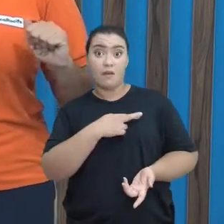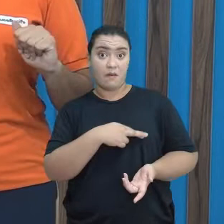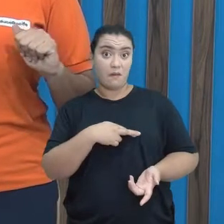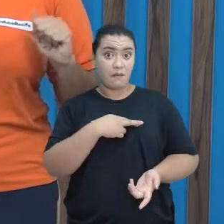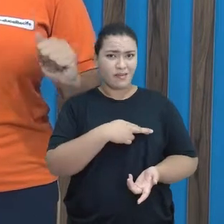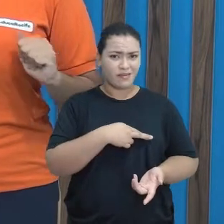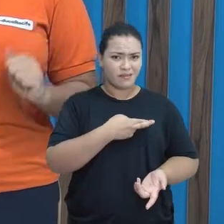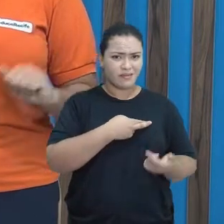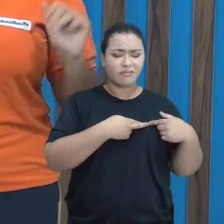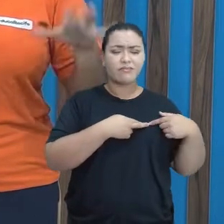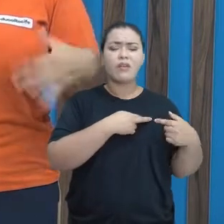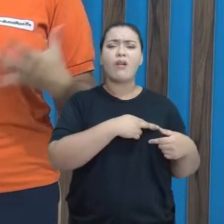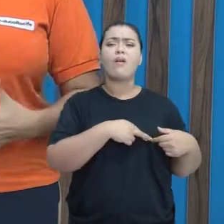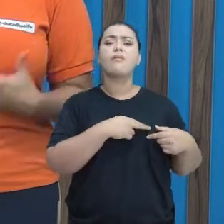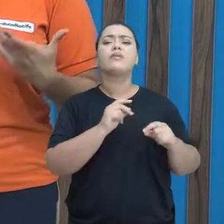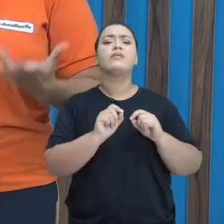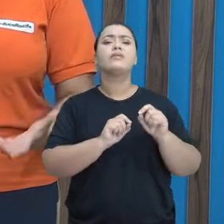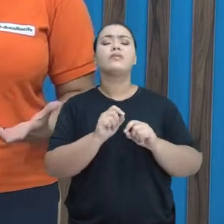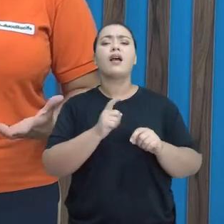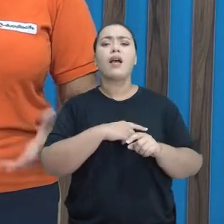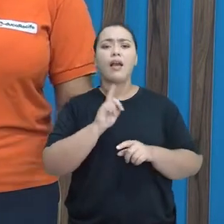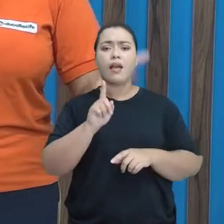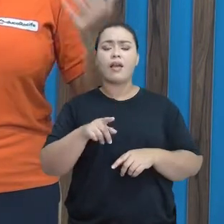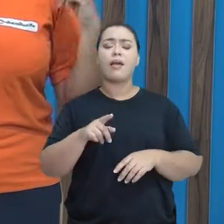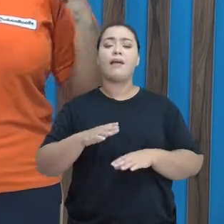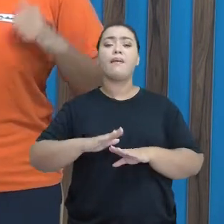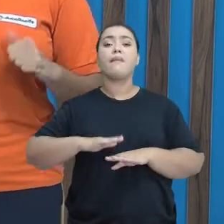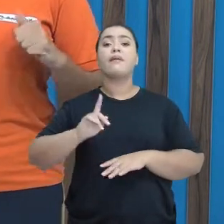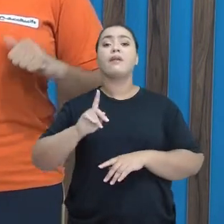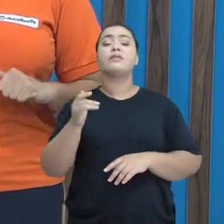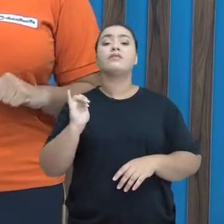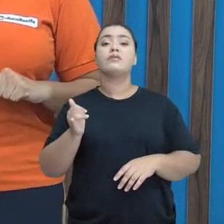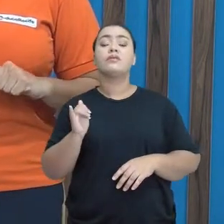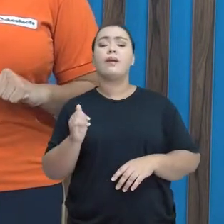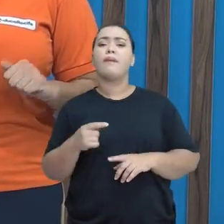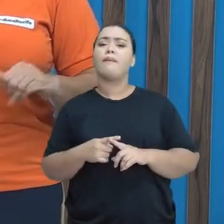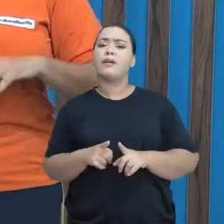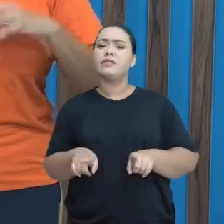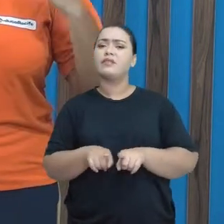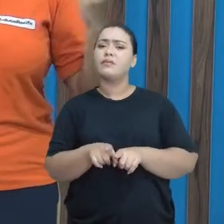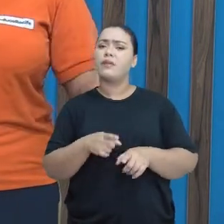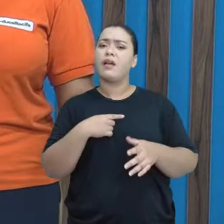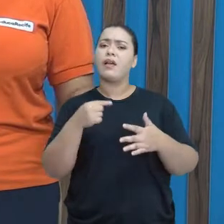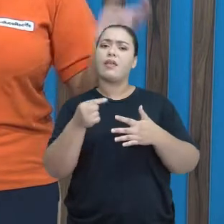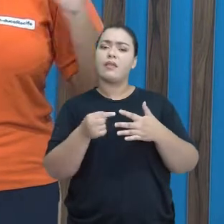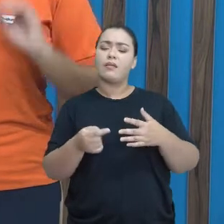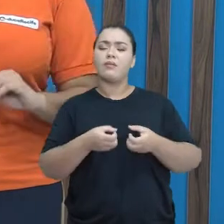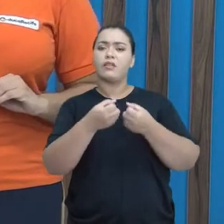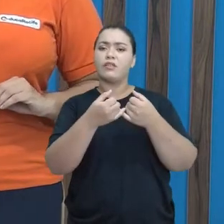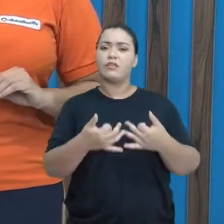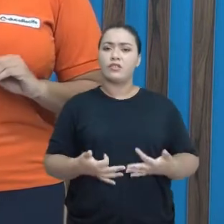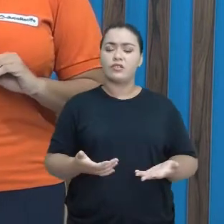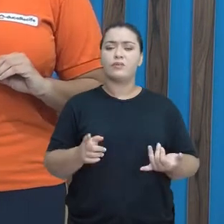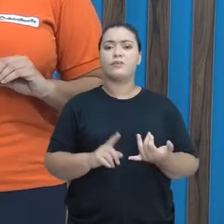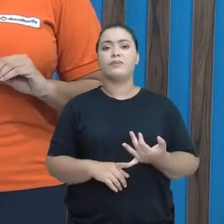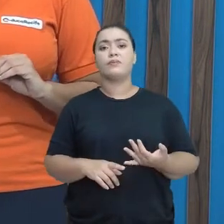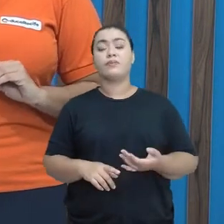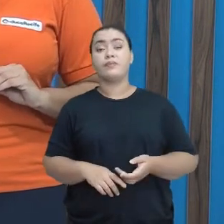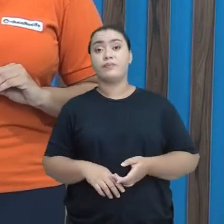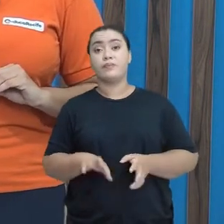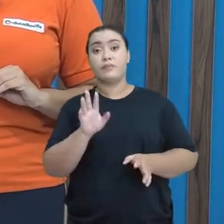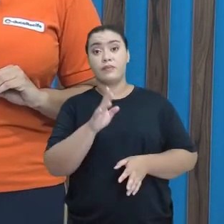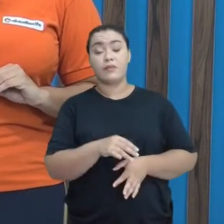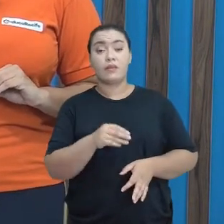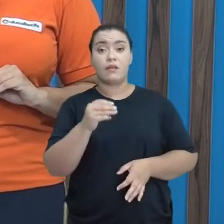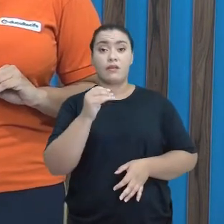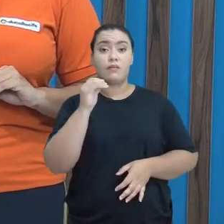exemplo, o romance ele é predominantemente narrativo, mas ele também possui elementos descritivos. Ele também, por exemplo, se ele